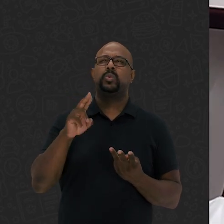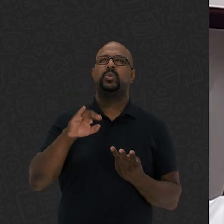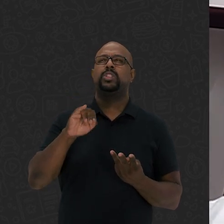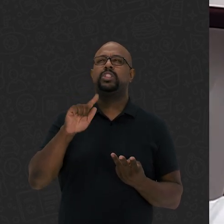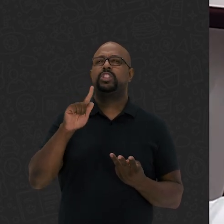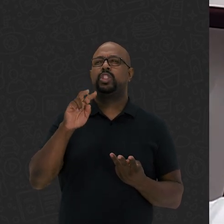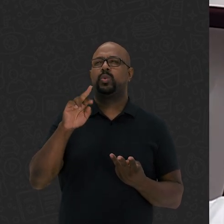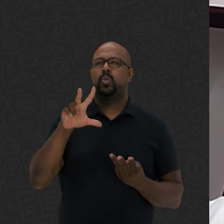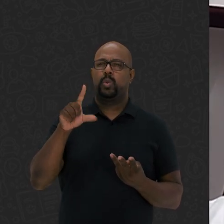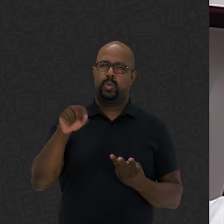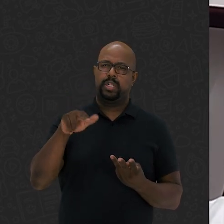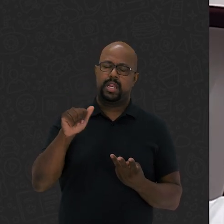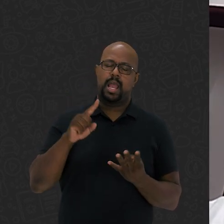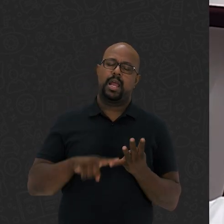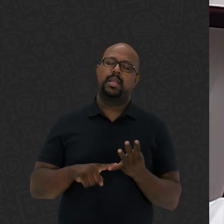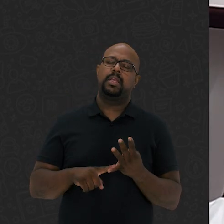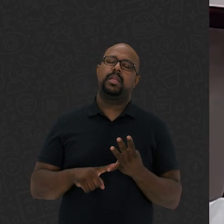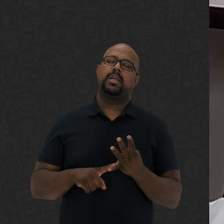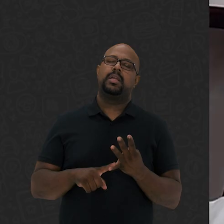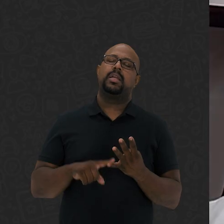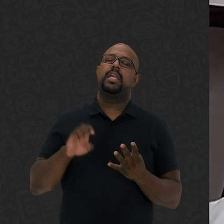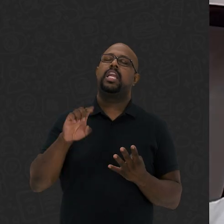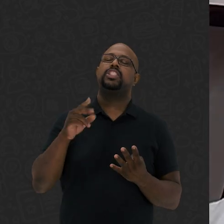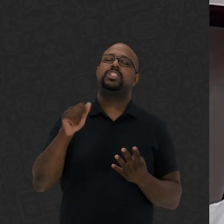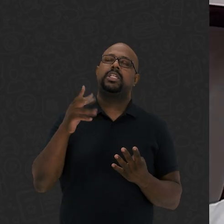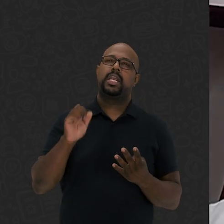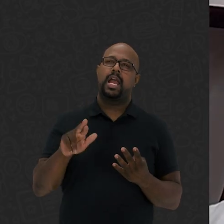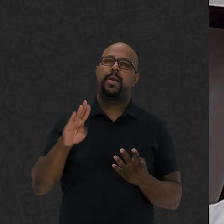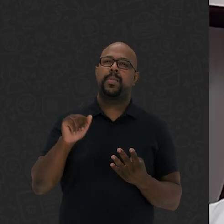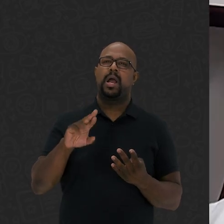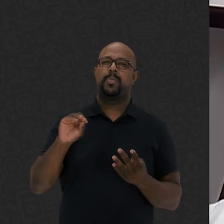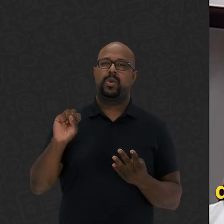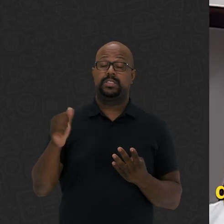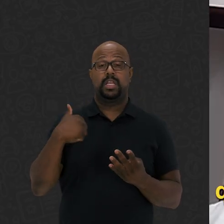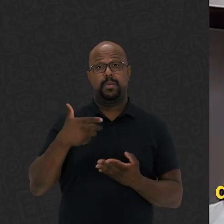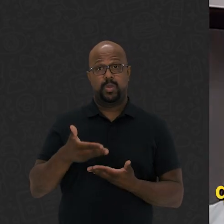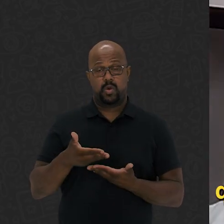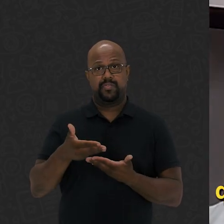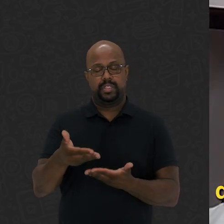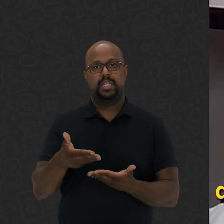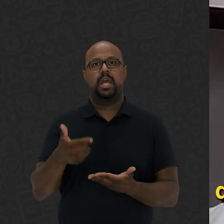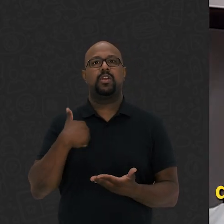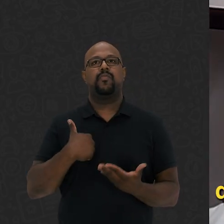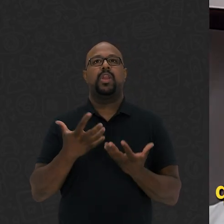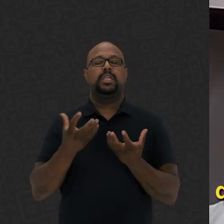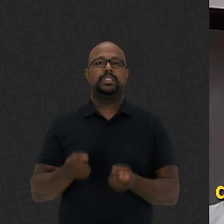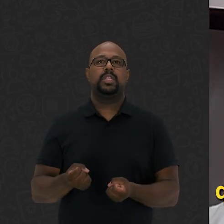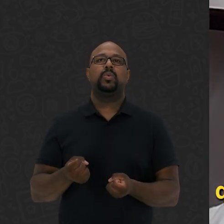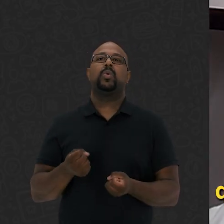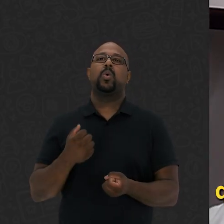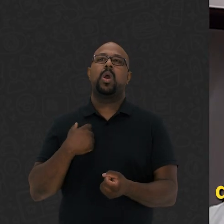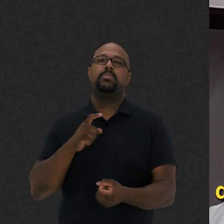Dr. Getuiná e Edgar Barbosa. E lá me convidaram, que eu fui